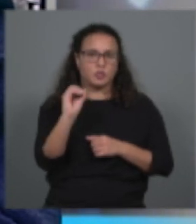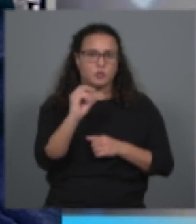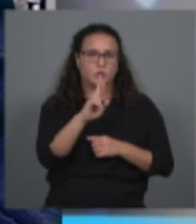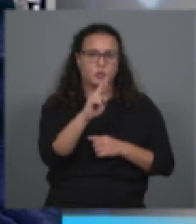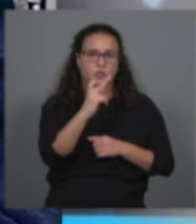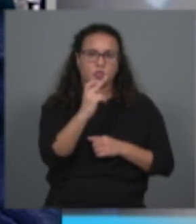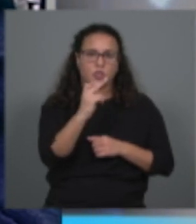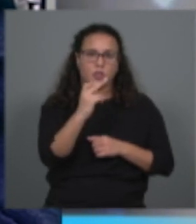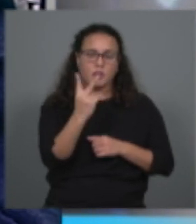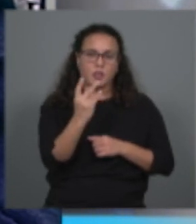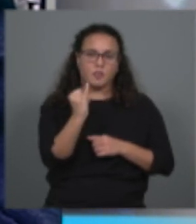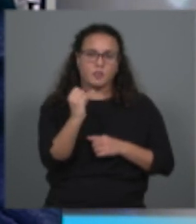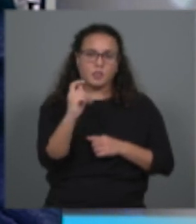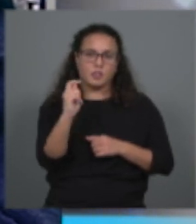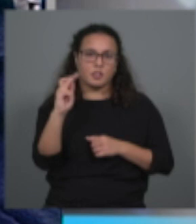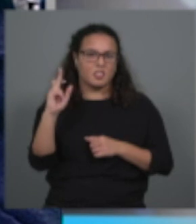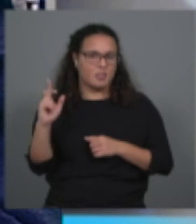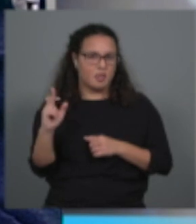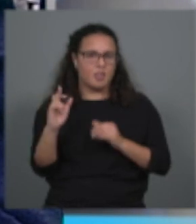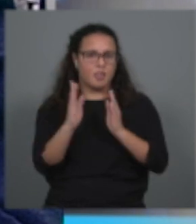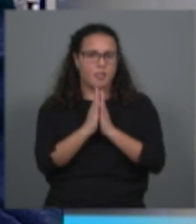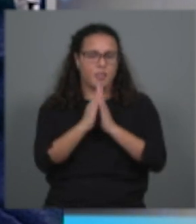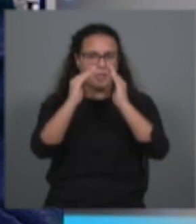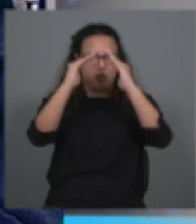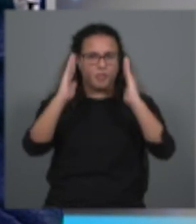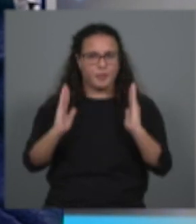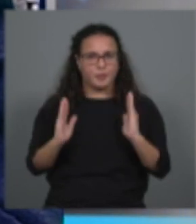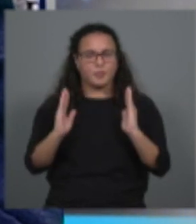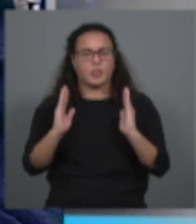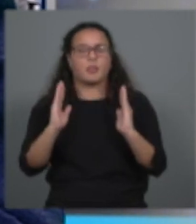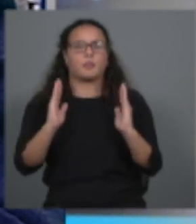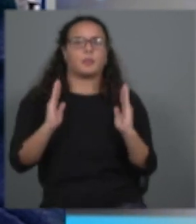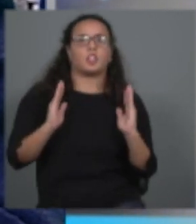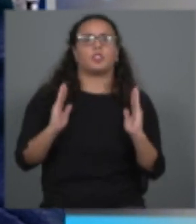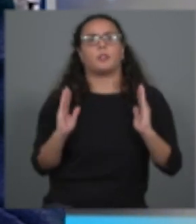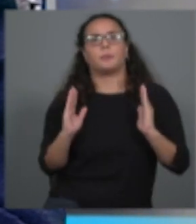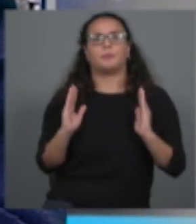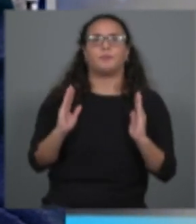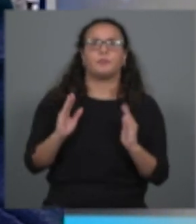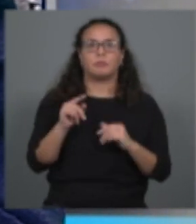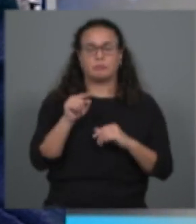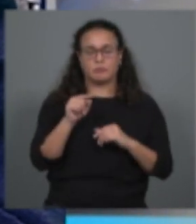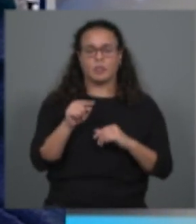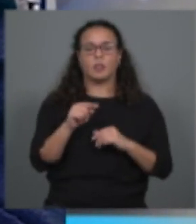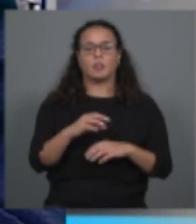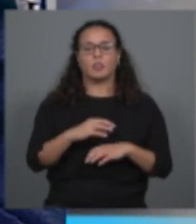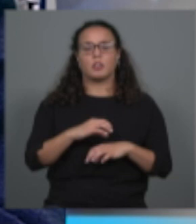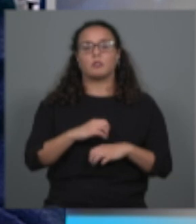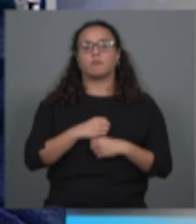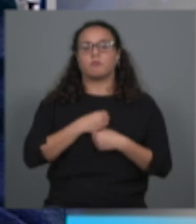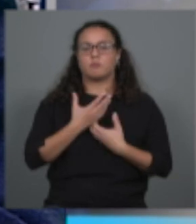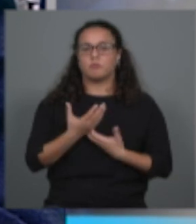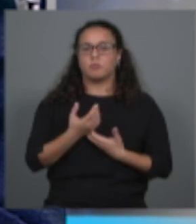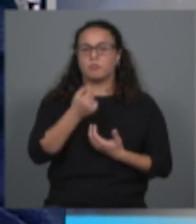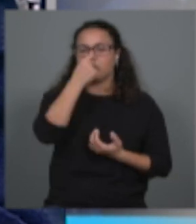visitar, que tem muita pobreza, muita necessidade espiritual e humana,